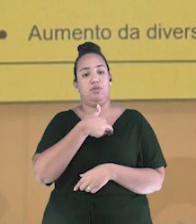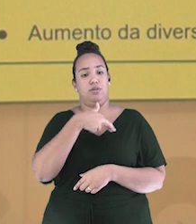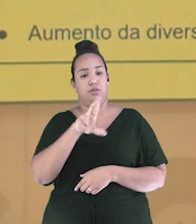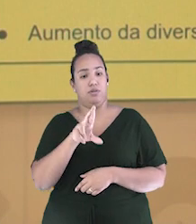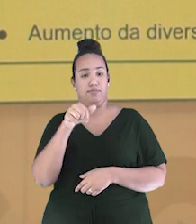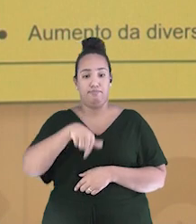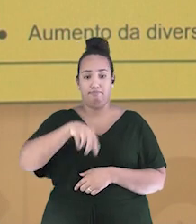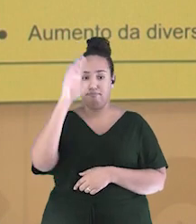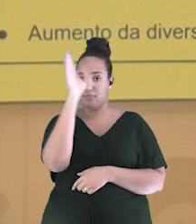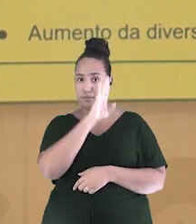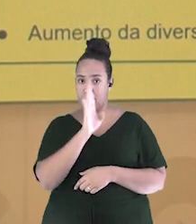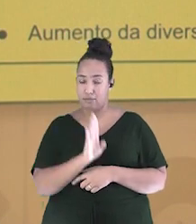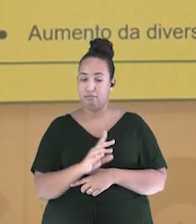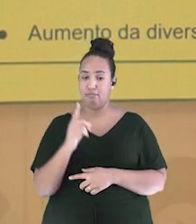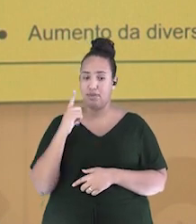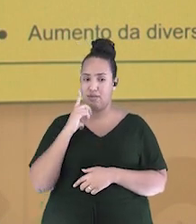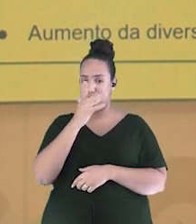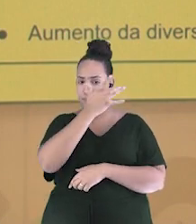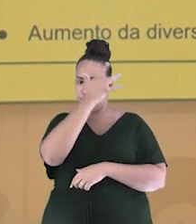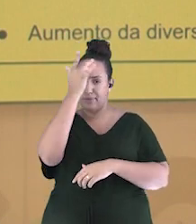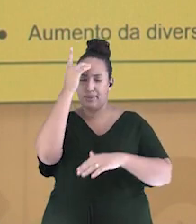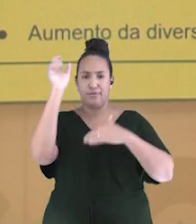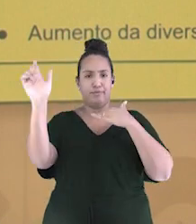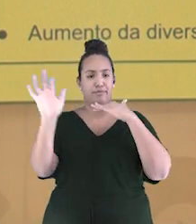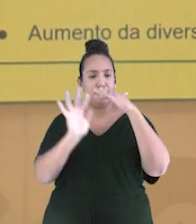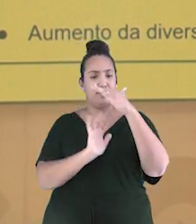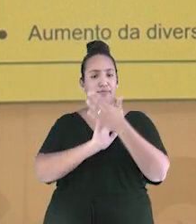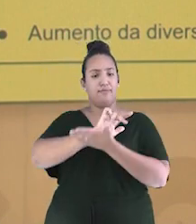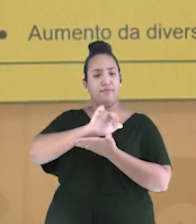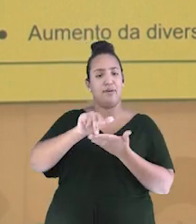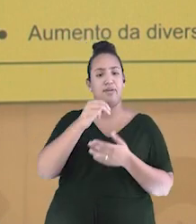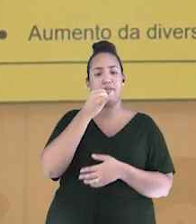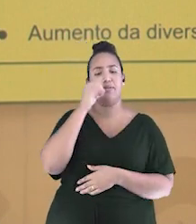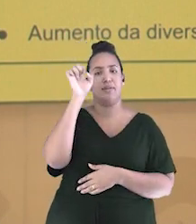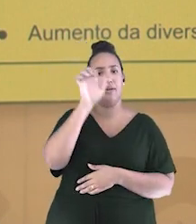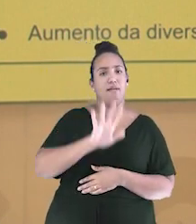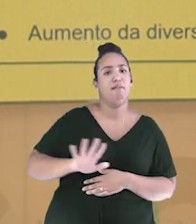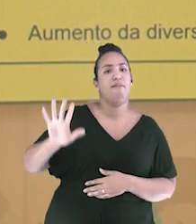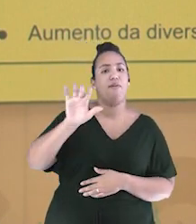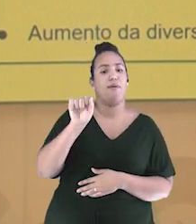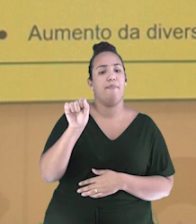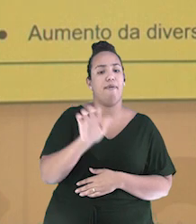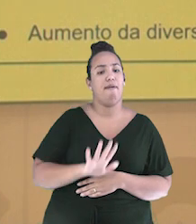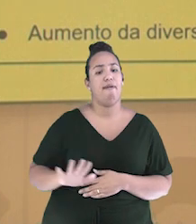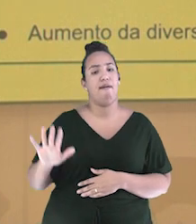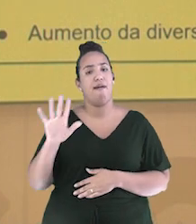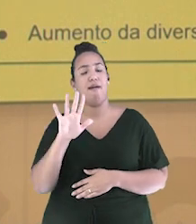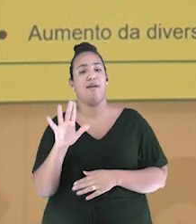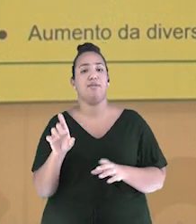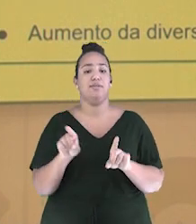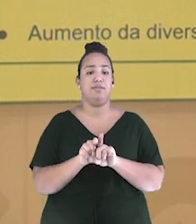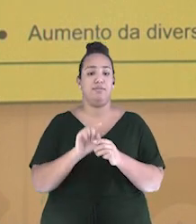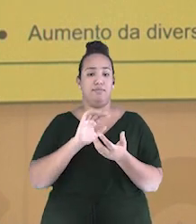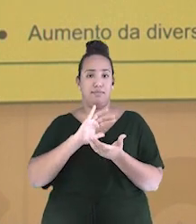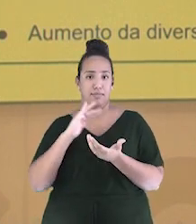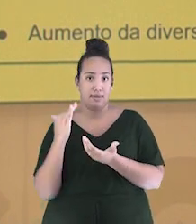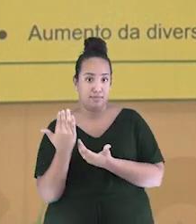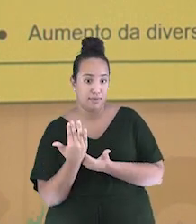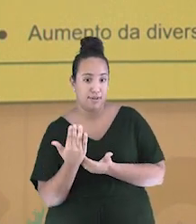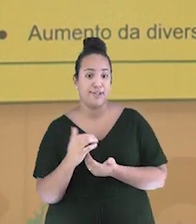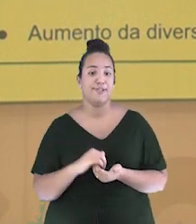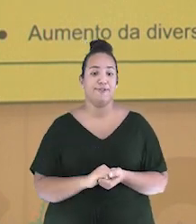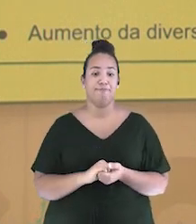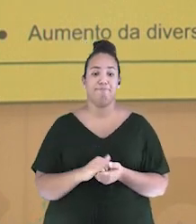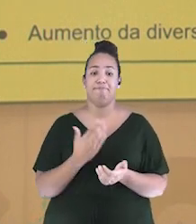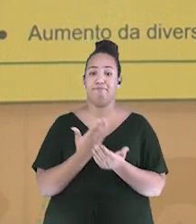que o Brasil recebeu inúmeros imigrantes vindos da Europa e do Oriente Médio, conforme o objetivo da aula, que